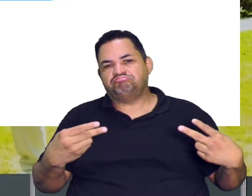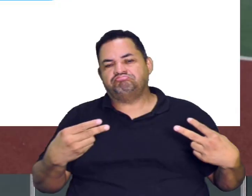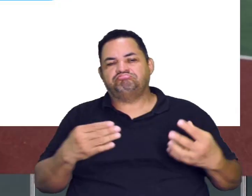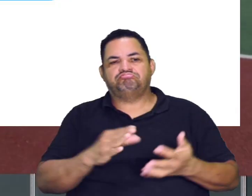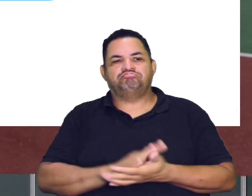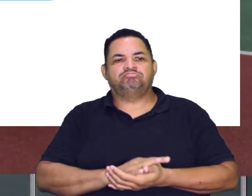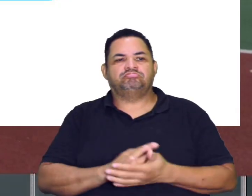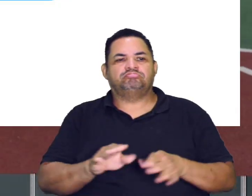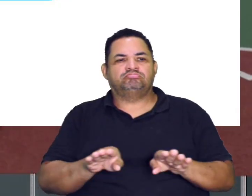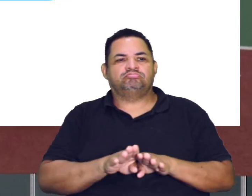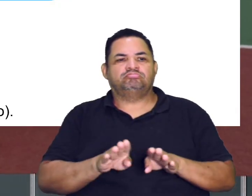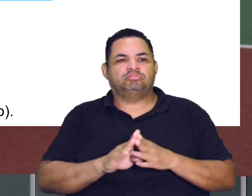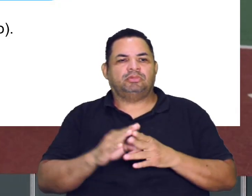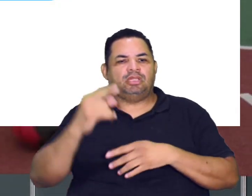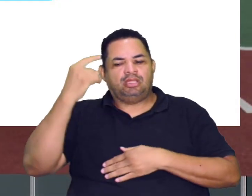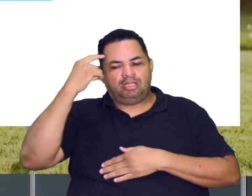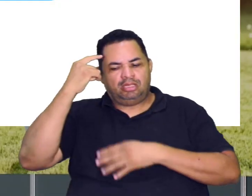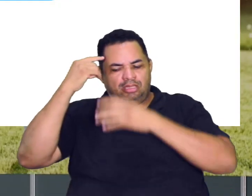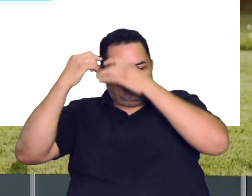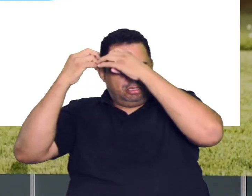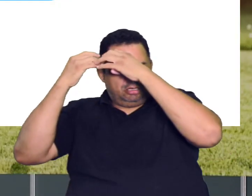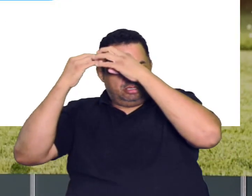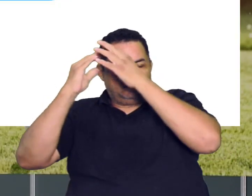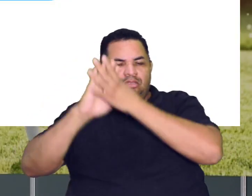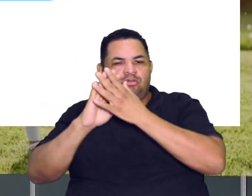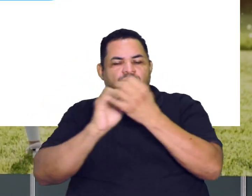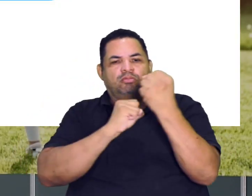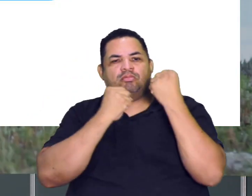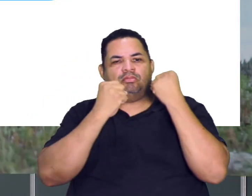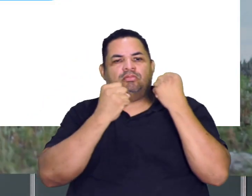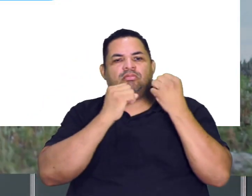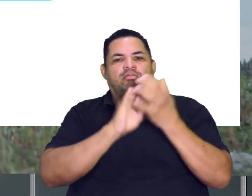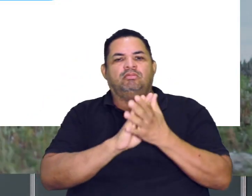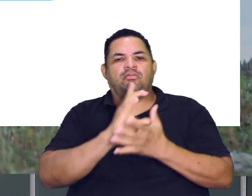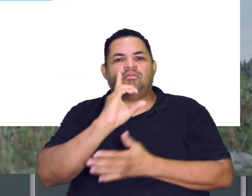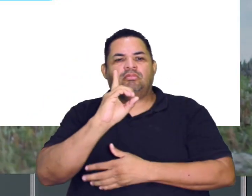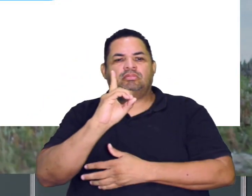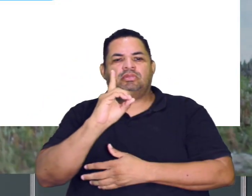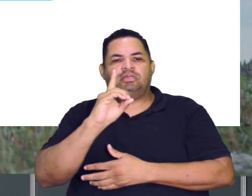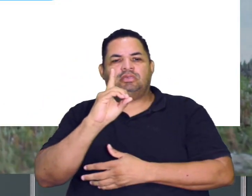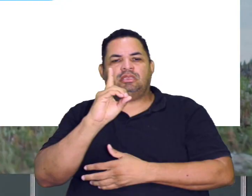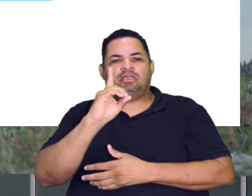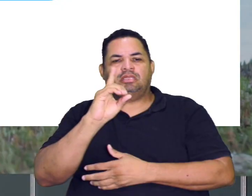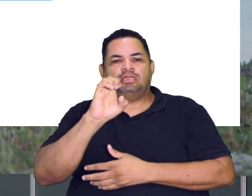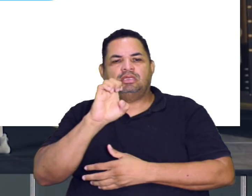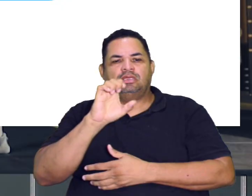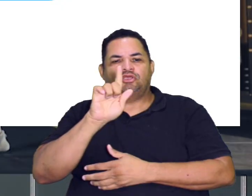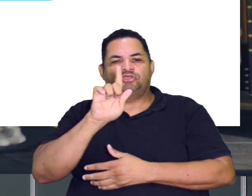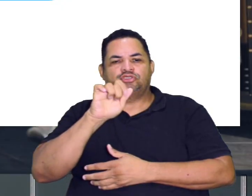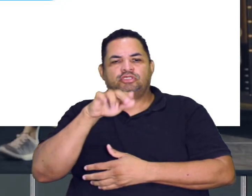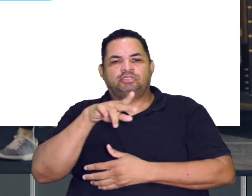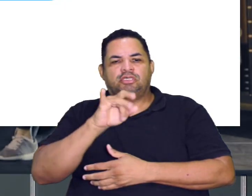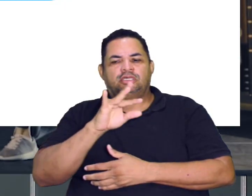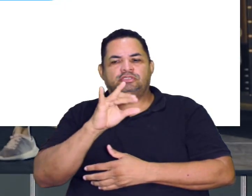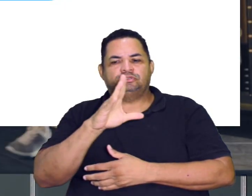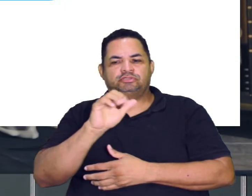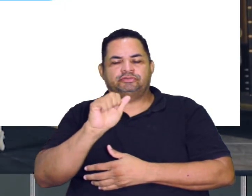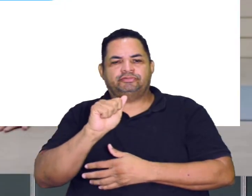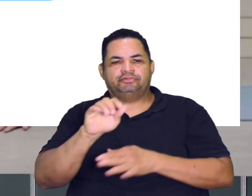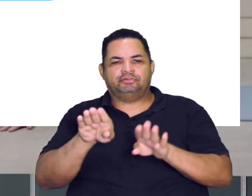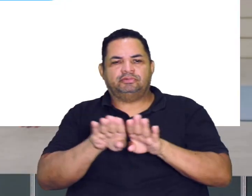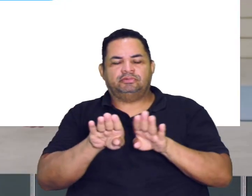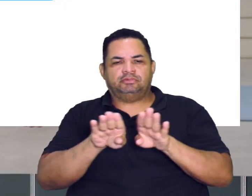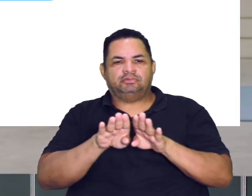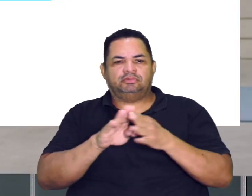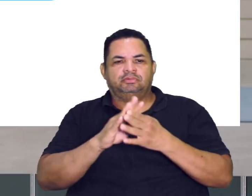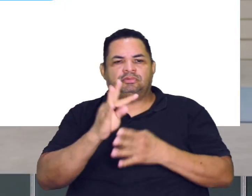para o indivíduo, neuromuscular, tenho também a degenerativa, que é a escoliose do adulto,